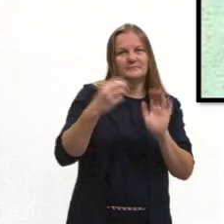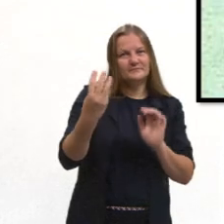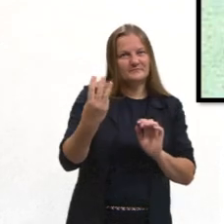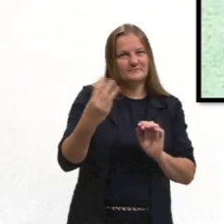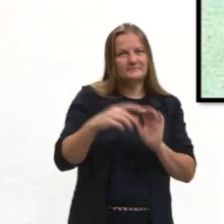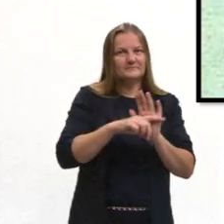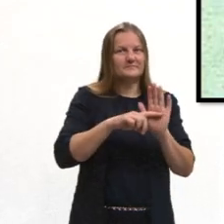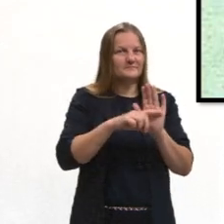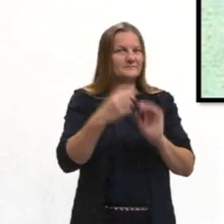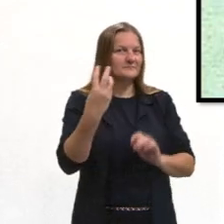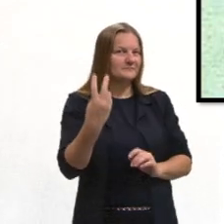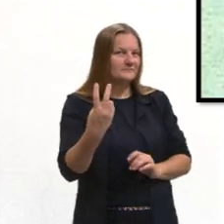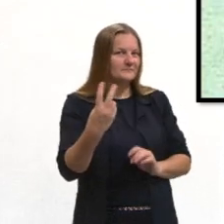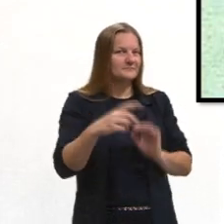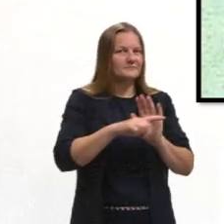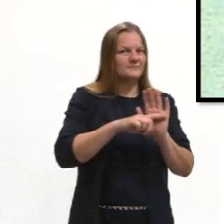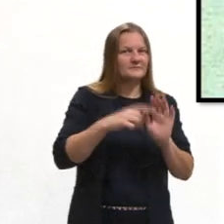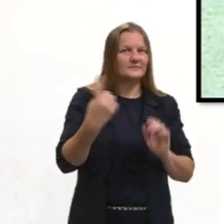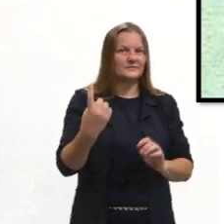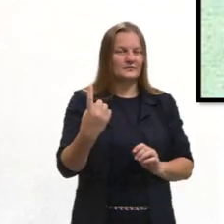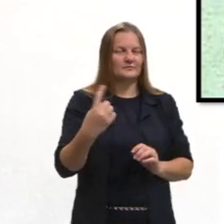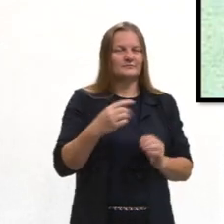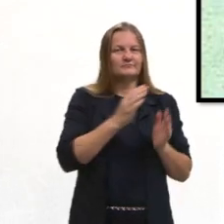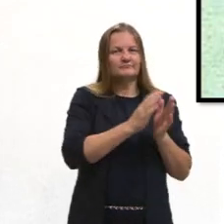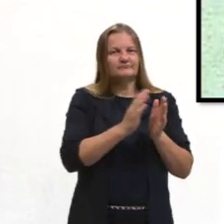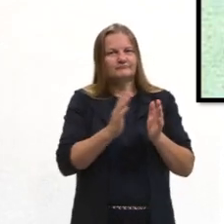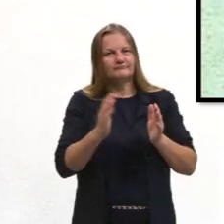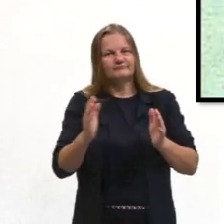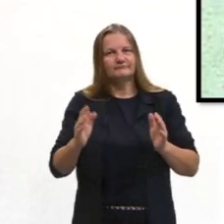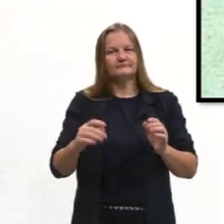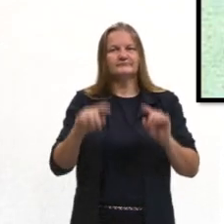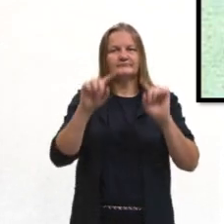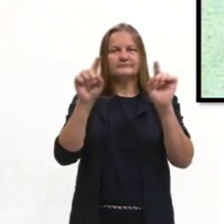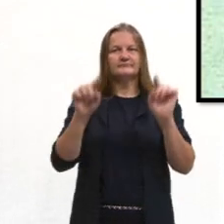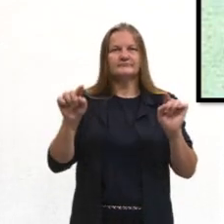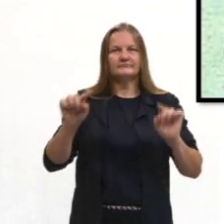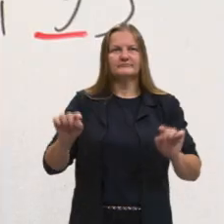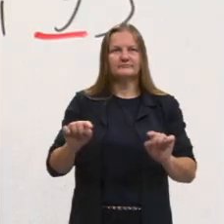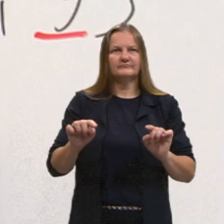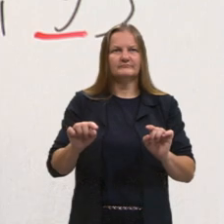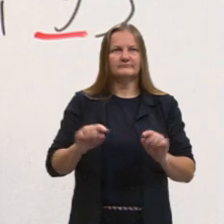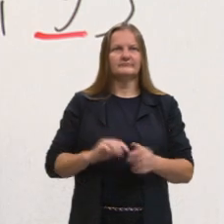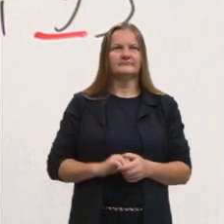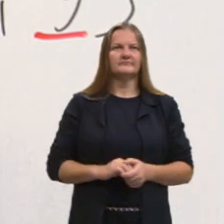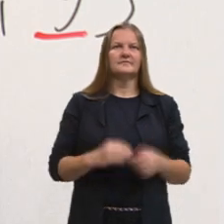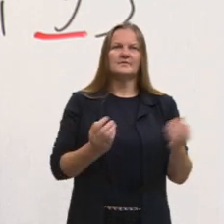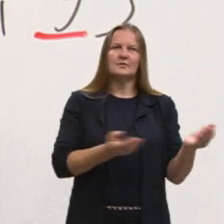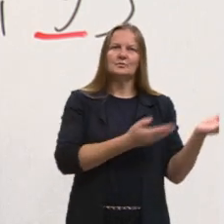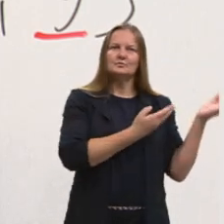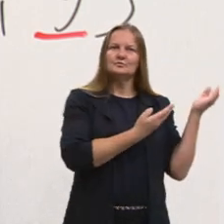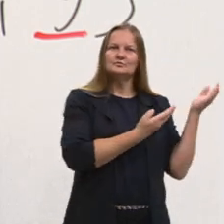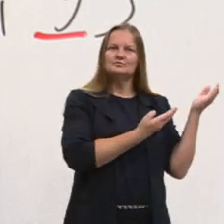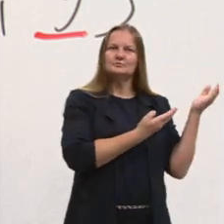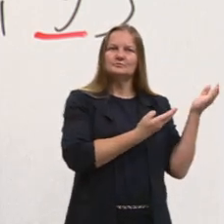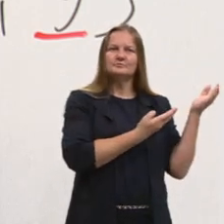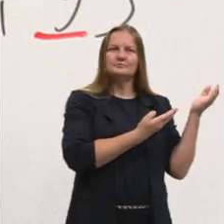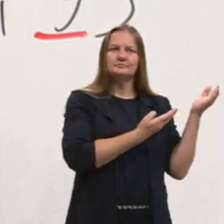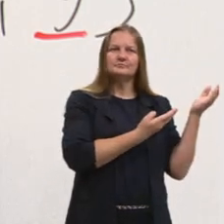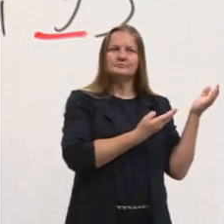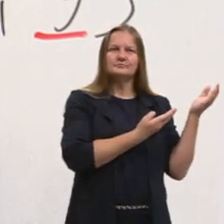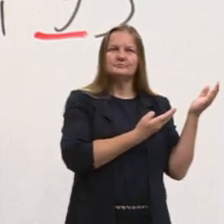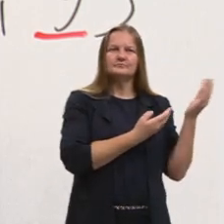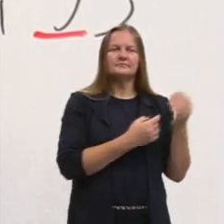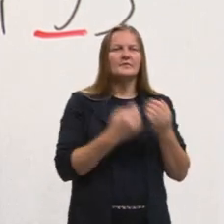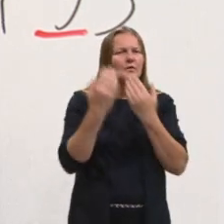3,6 - 2 e - 1} então a ideia aqui é comparar então o